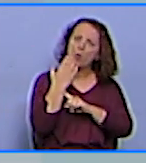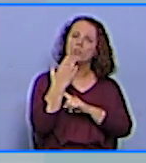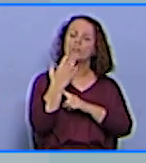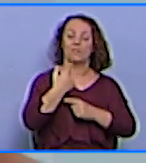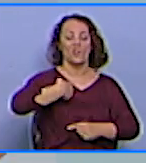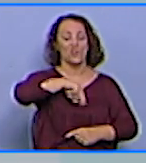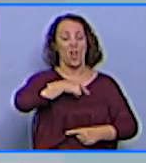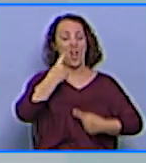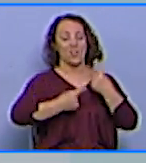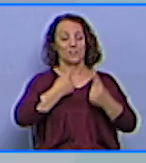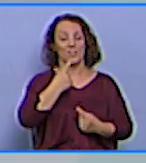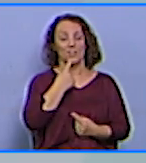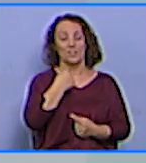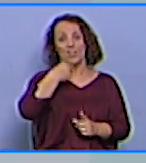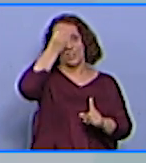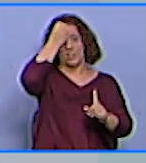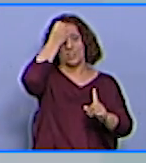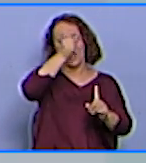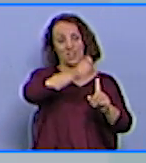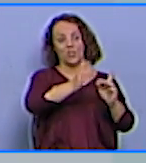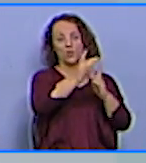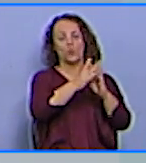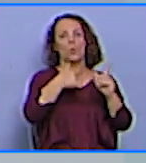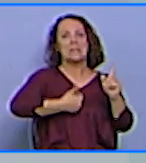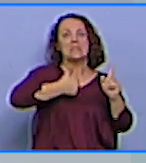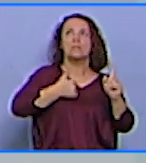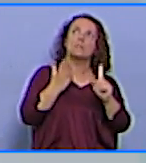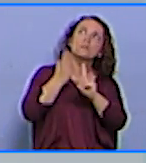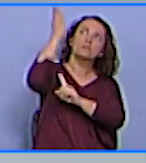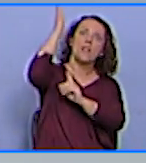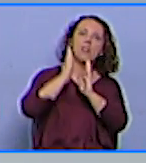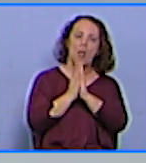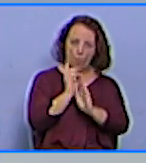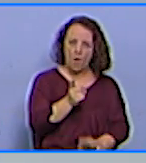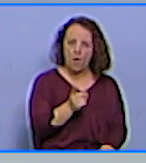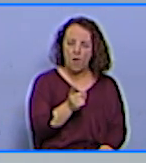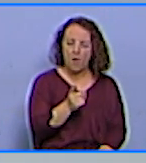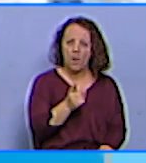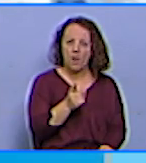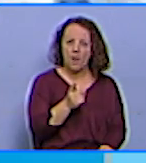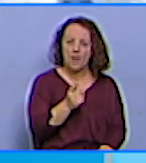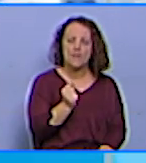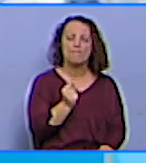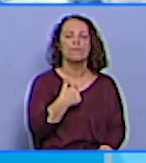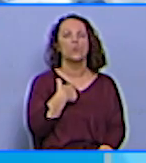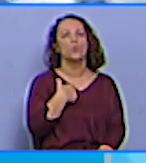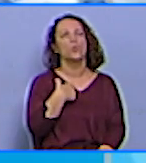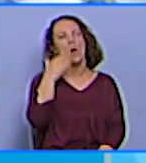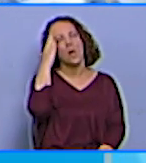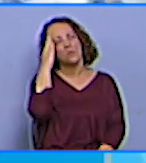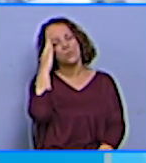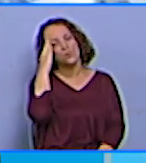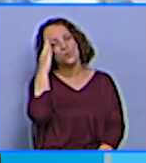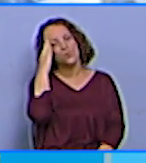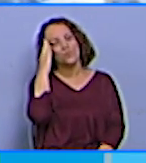nós fazemos, esquecendo Jesus, queremos ir diretamente a Deus. É isso que se trata? Eu creio que é um pouco